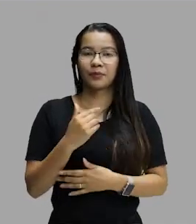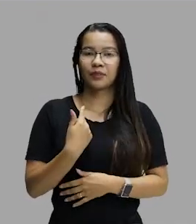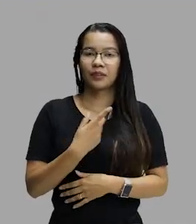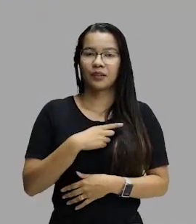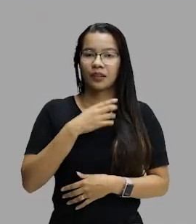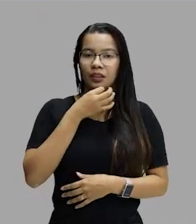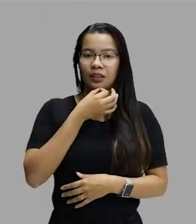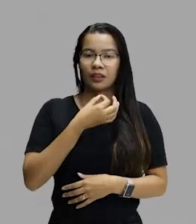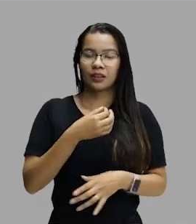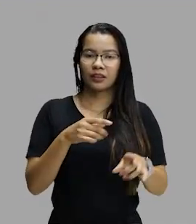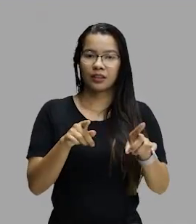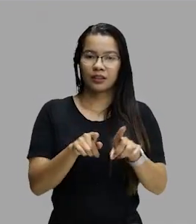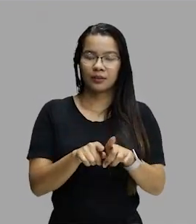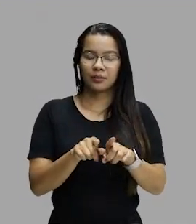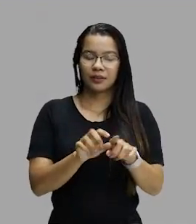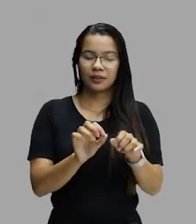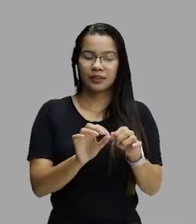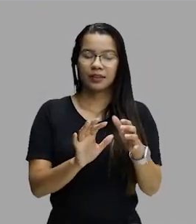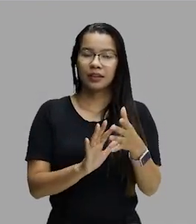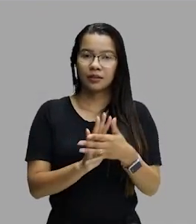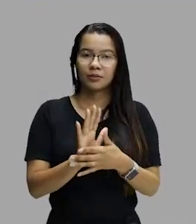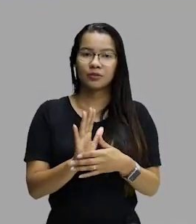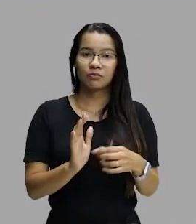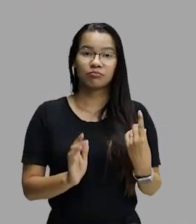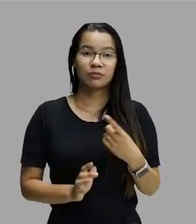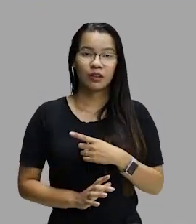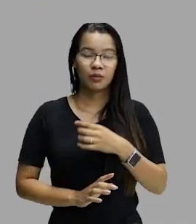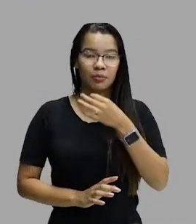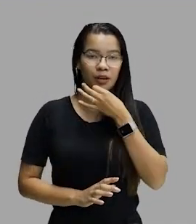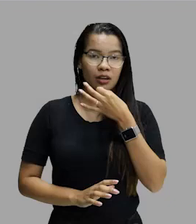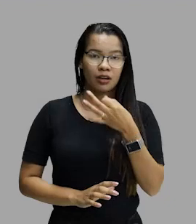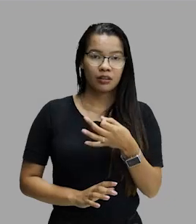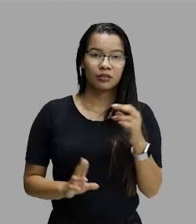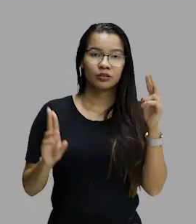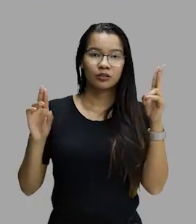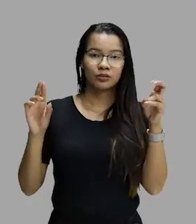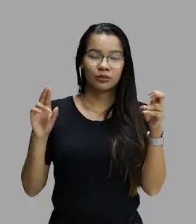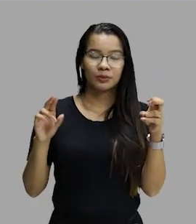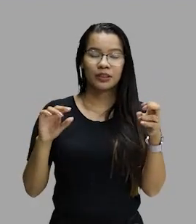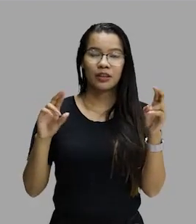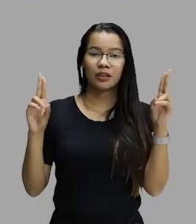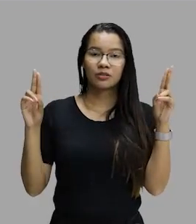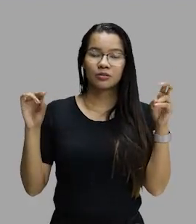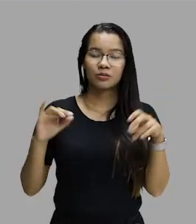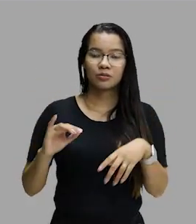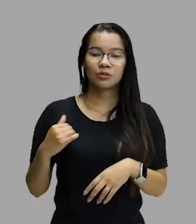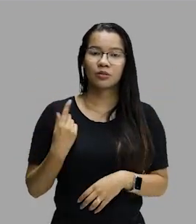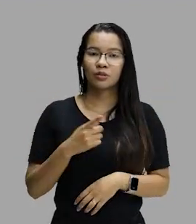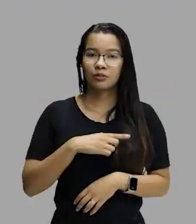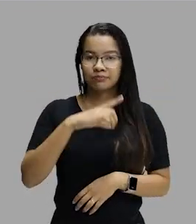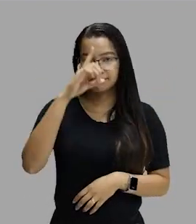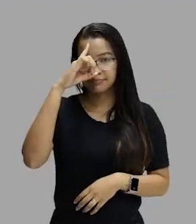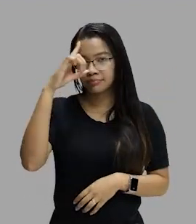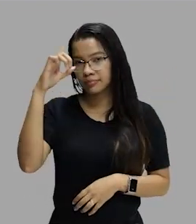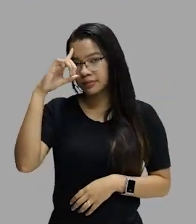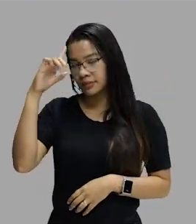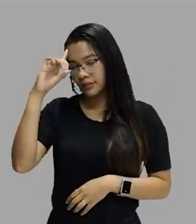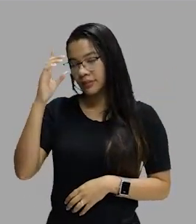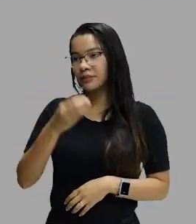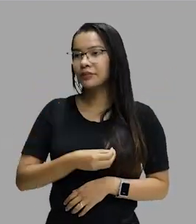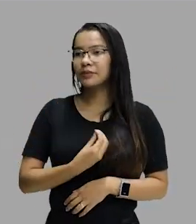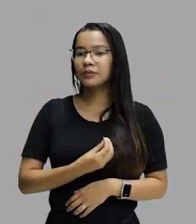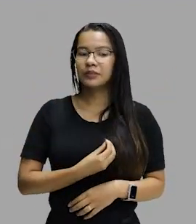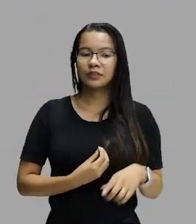opiniões, formamos, na verdade, a nossa opinião acerca de tantos assuntos que convivemos no dia a dia. Trouxe aqui uma figura